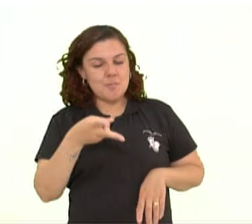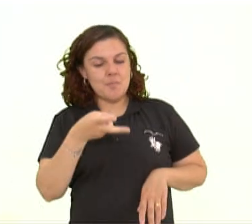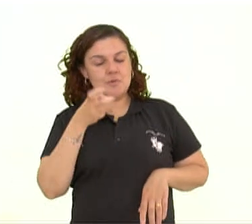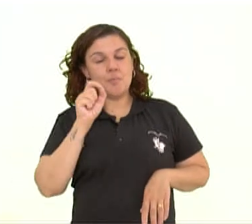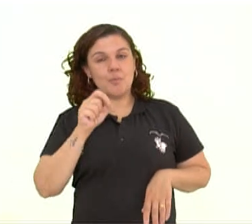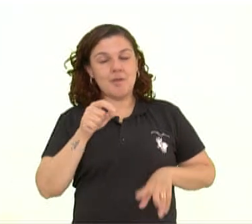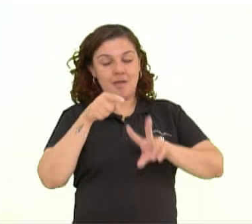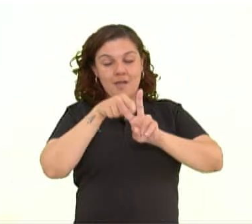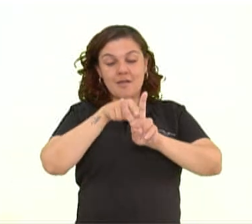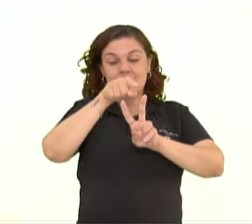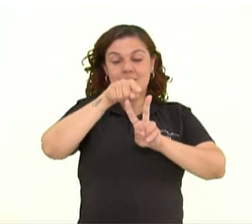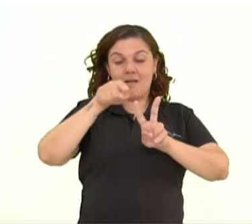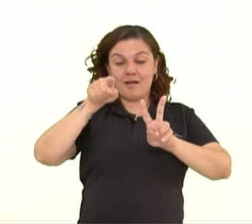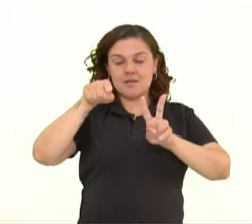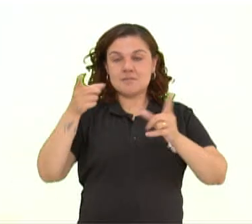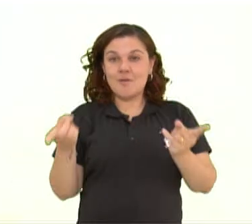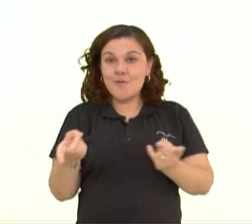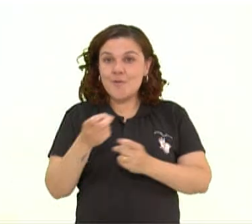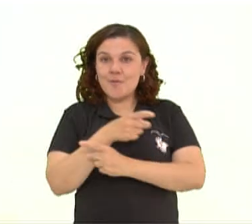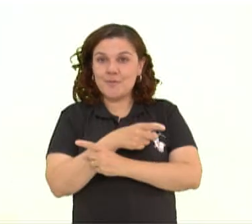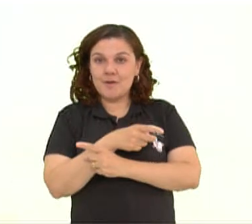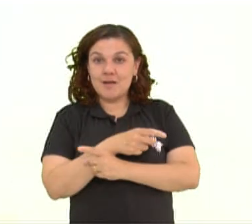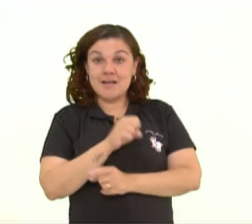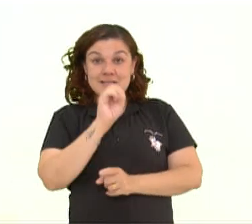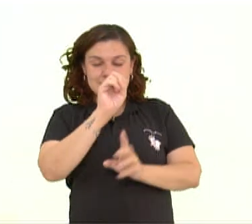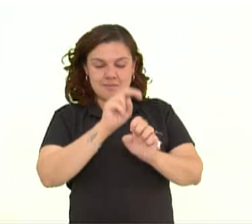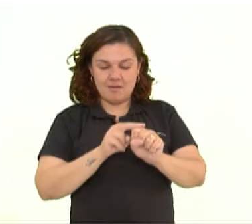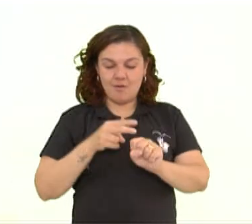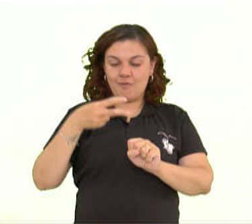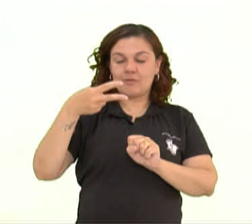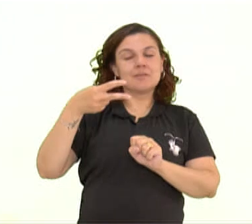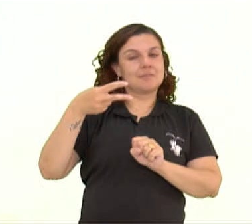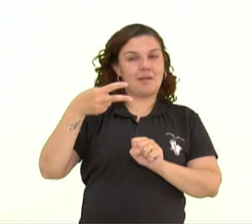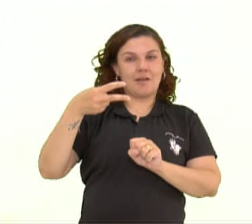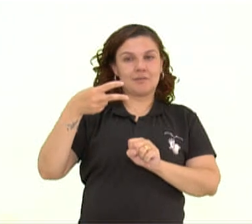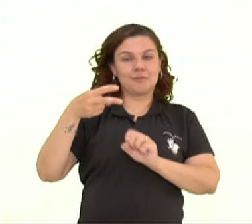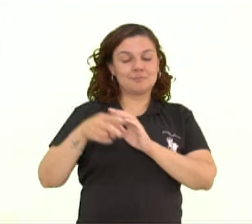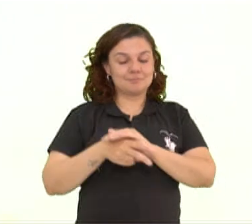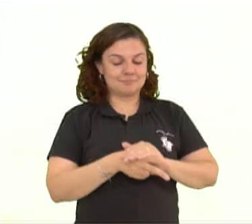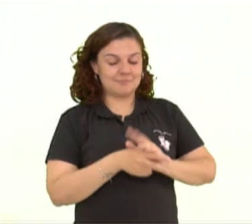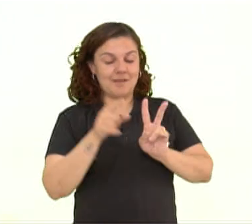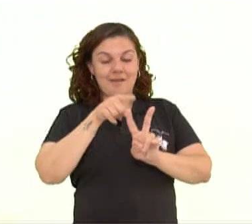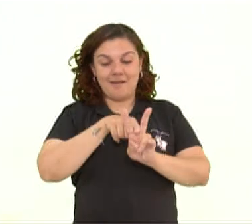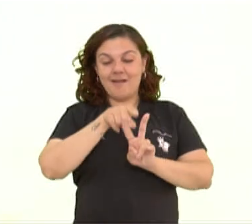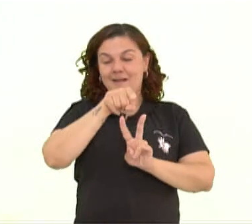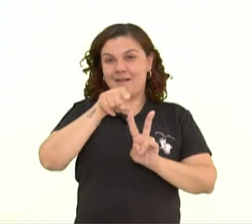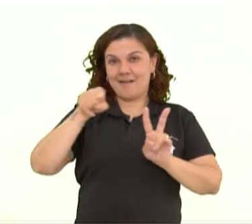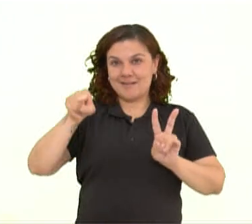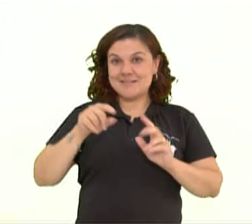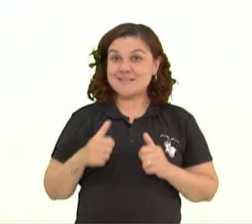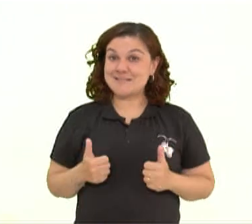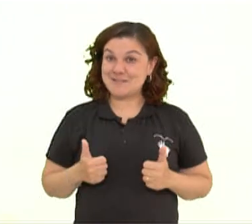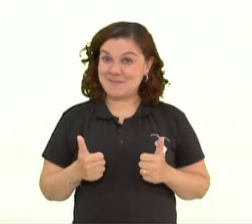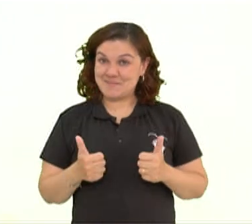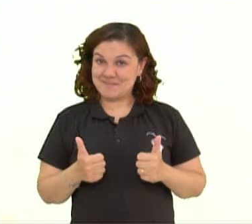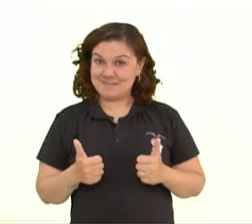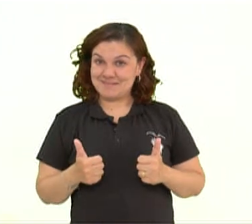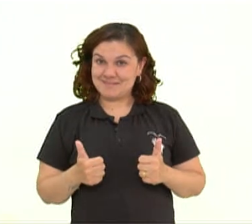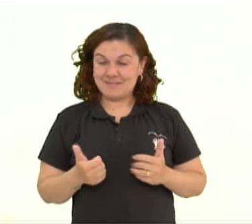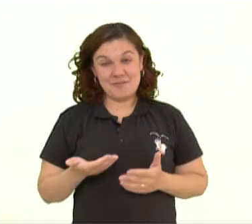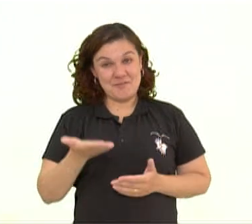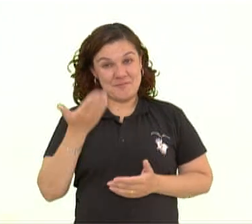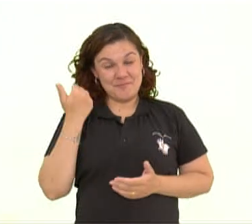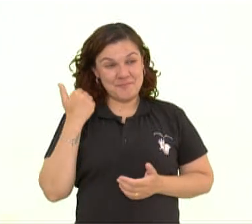é a operação inversa da potência. Então, se eu estou elevando ao quadrado, eu vou extrair a raiz quadrada. Tranquilo?